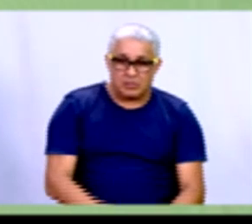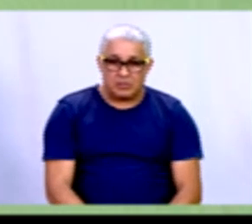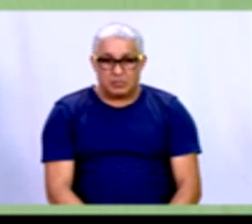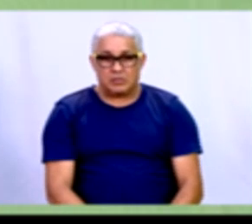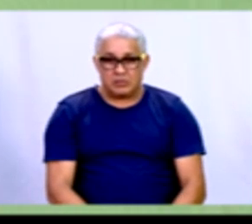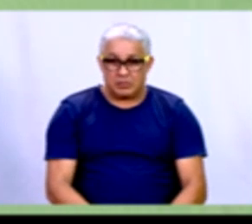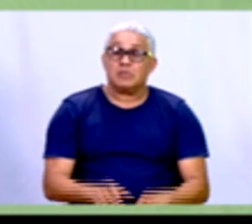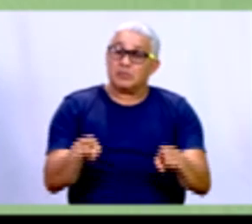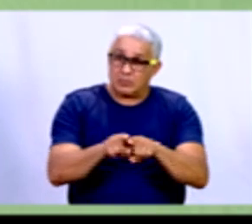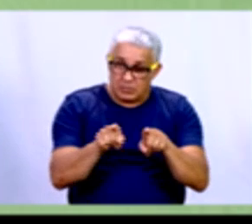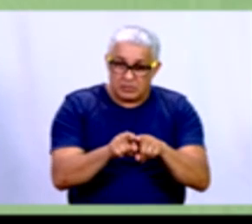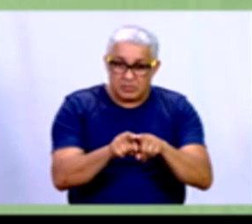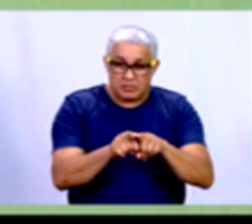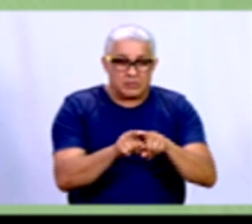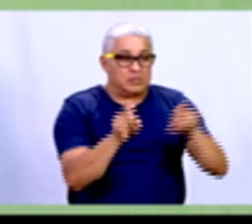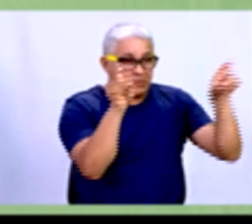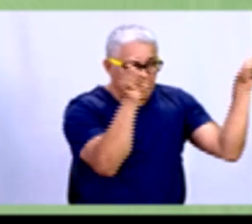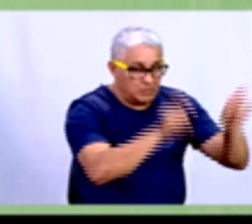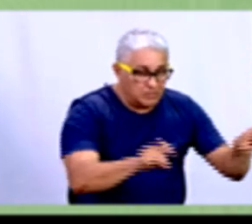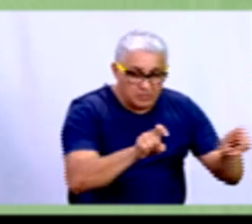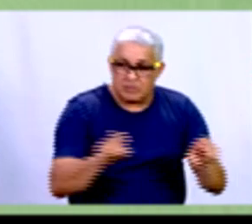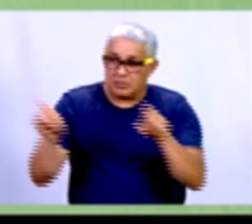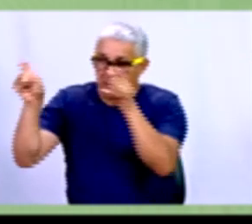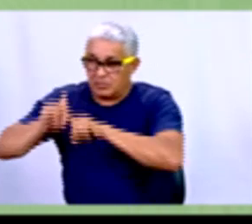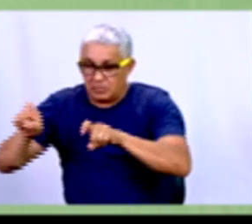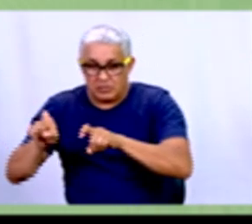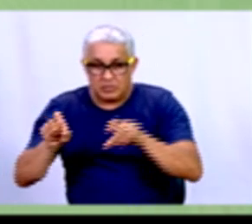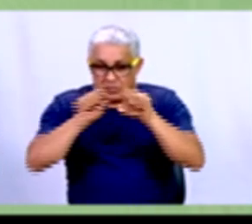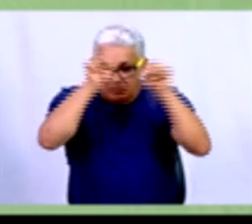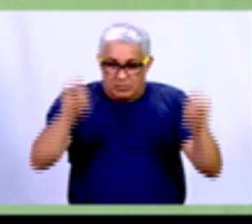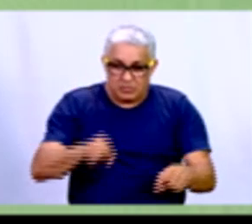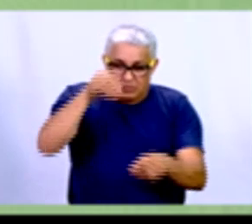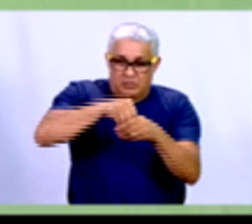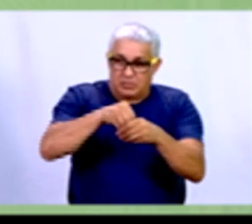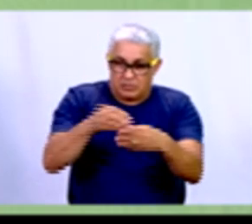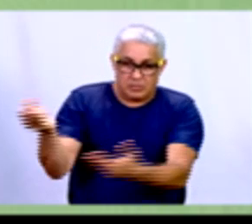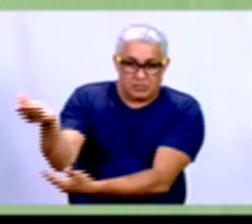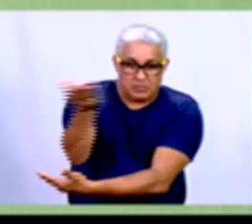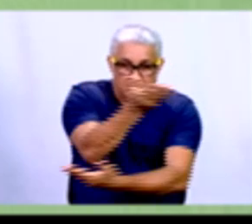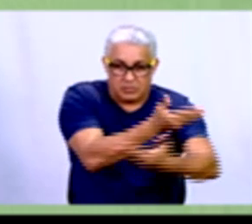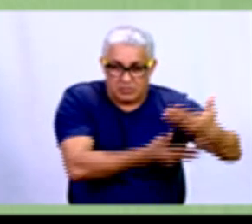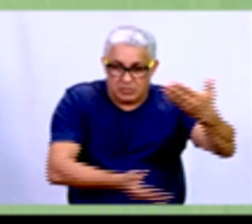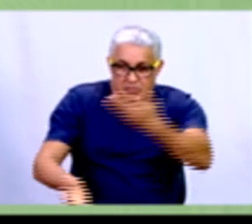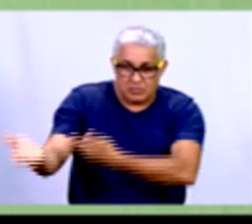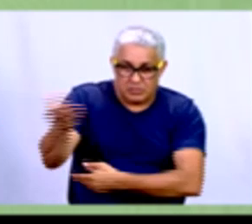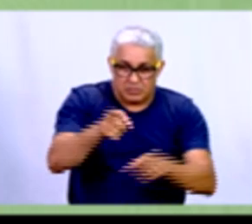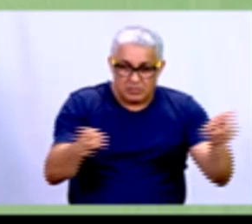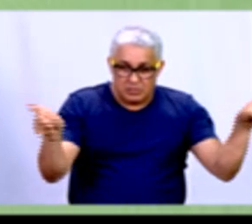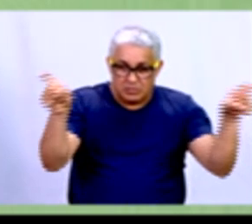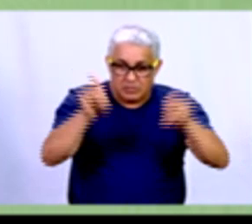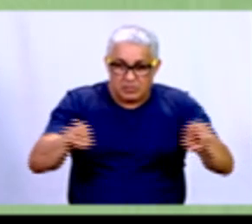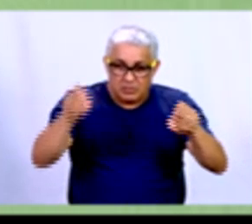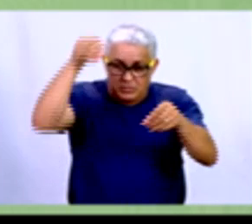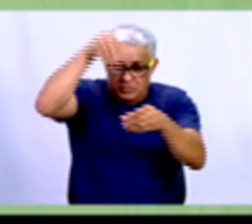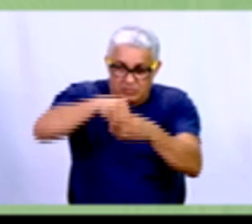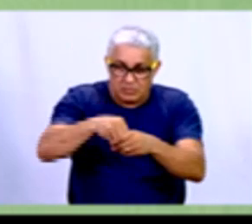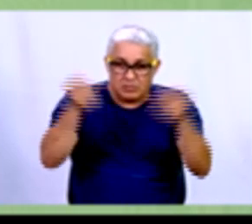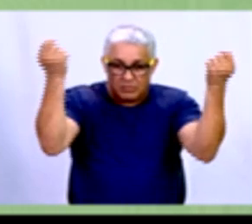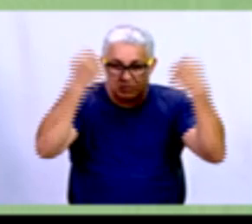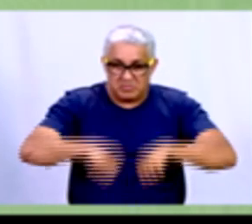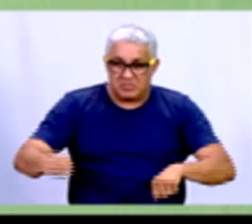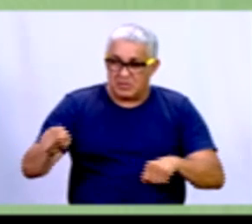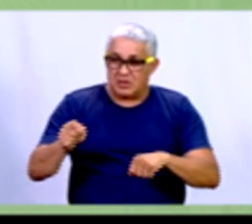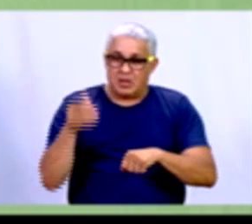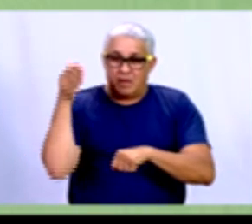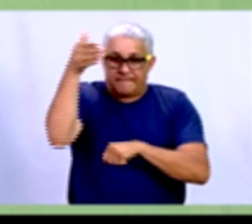E máquina-máquina, quando nós temos sistemas que interagem com outros sistemas sem a interferência direta